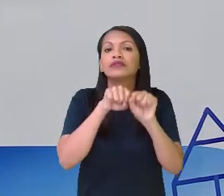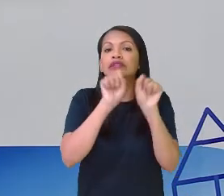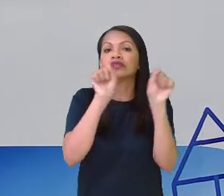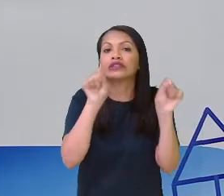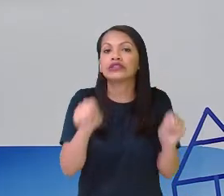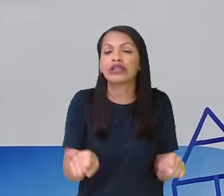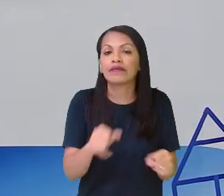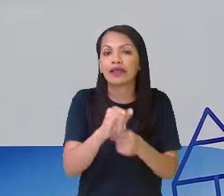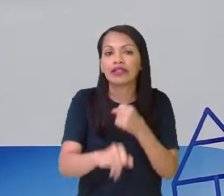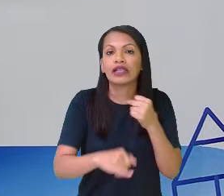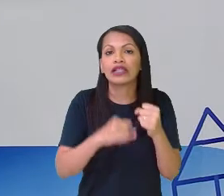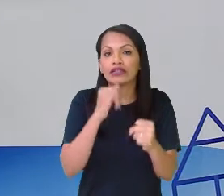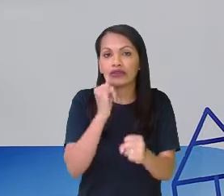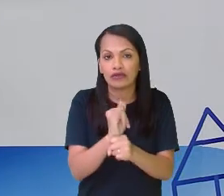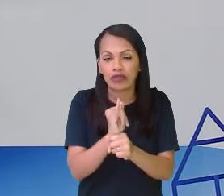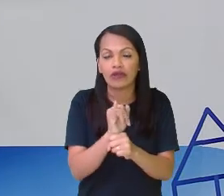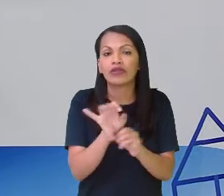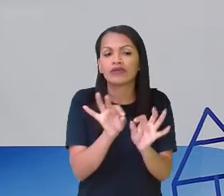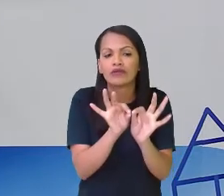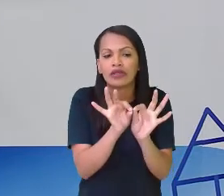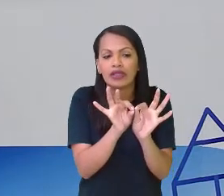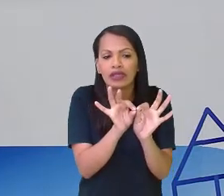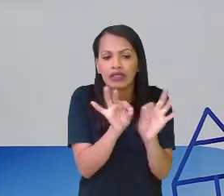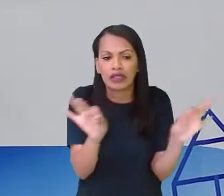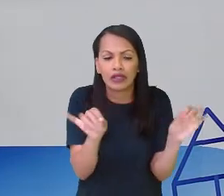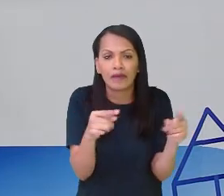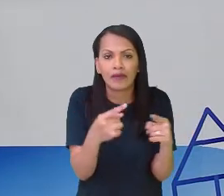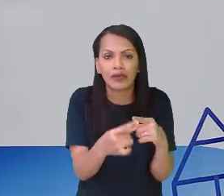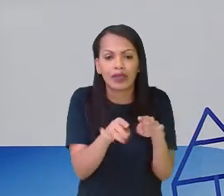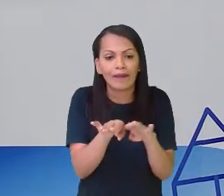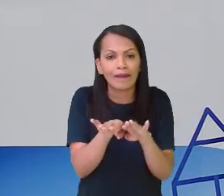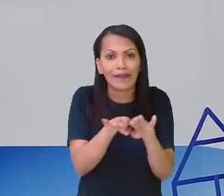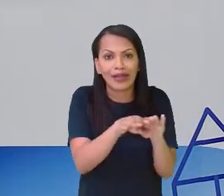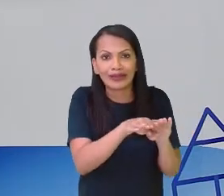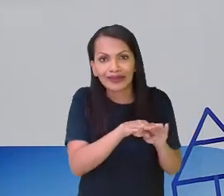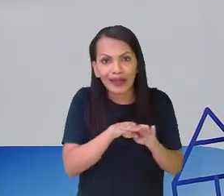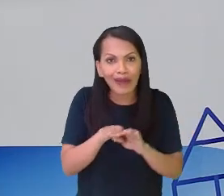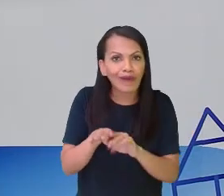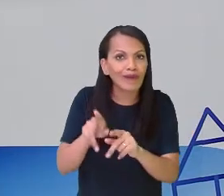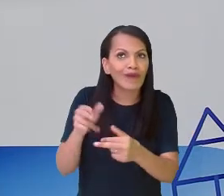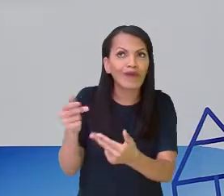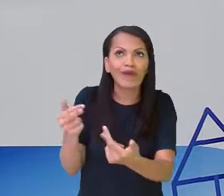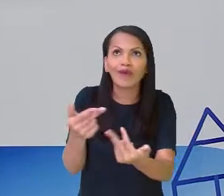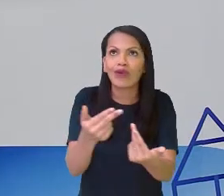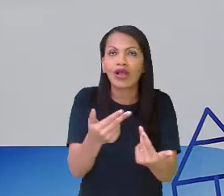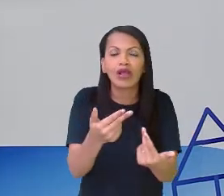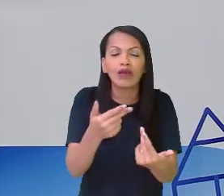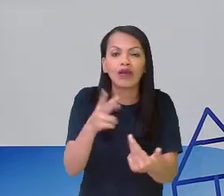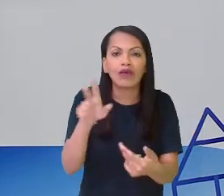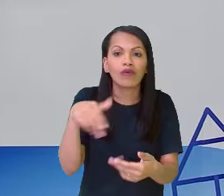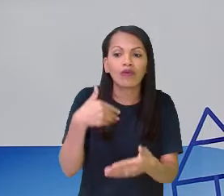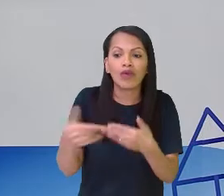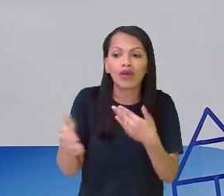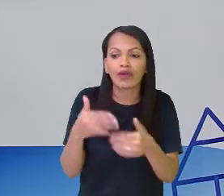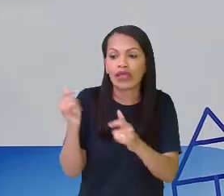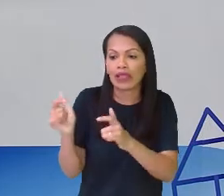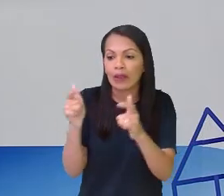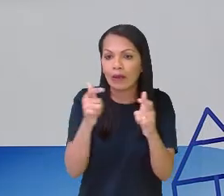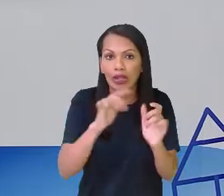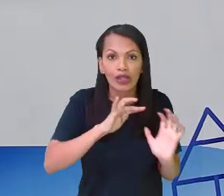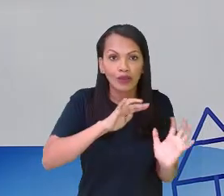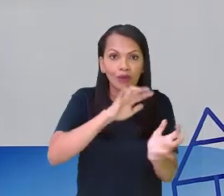Medidas. É para a gente padronizar essa questão. Se eu estou dizendo que eu preciso